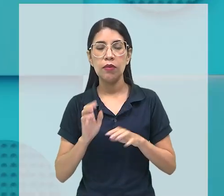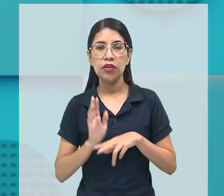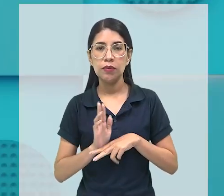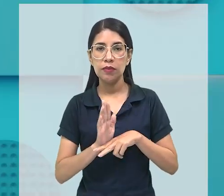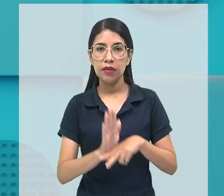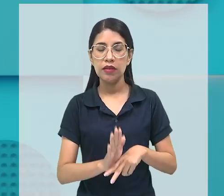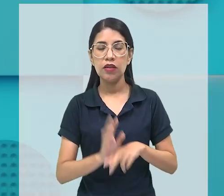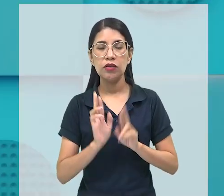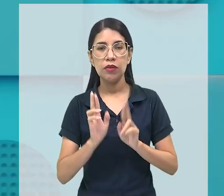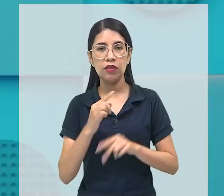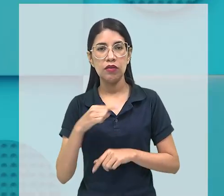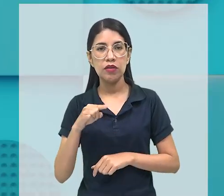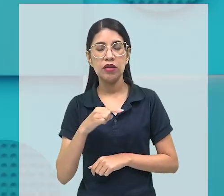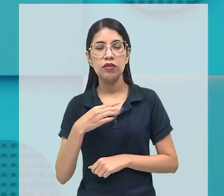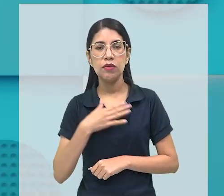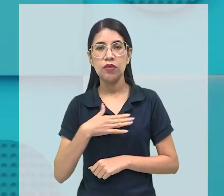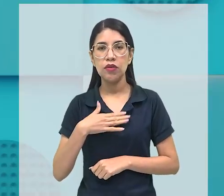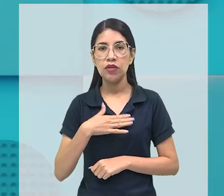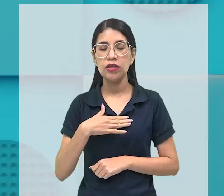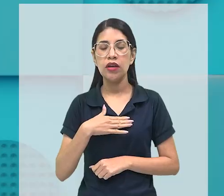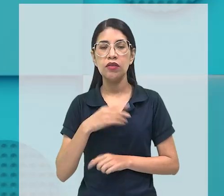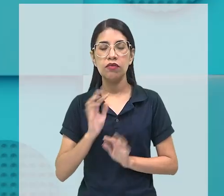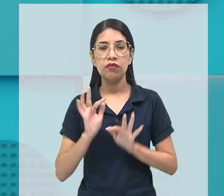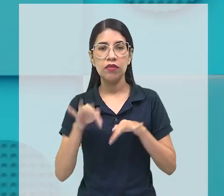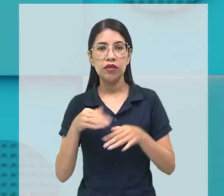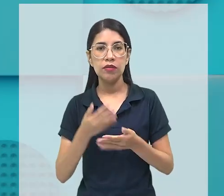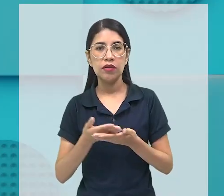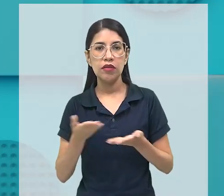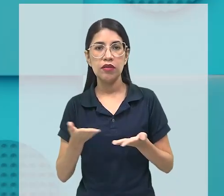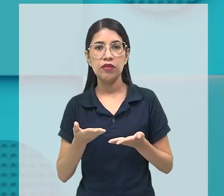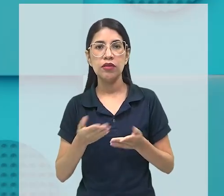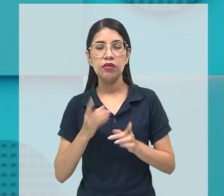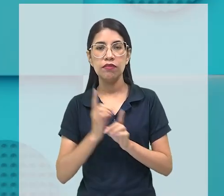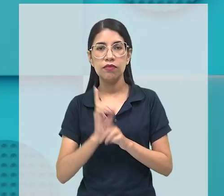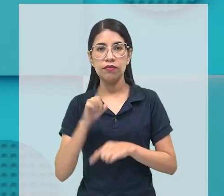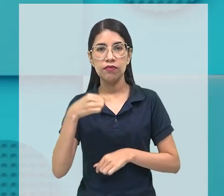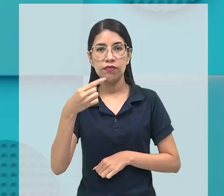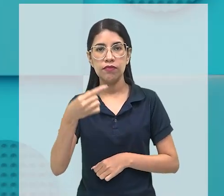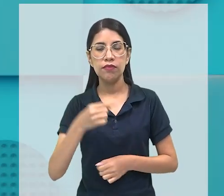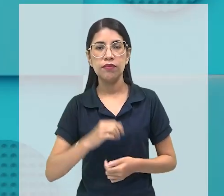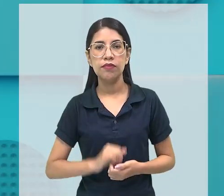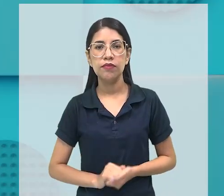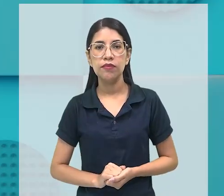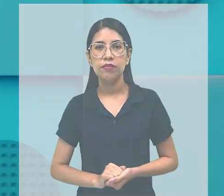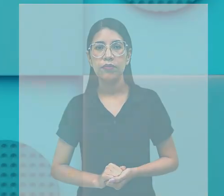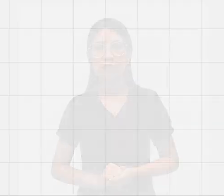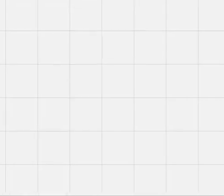socorros. Espero que todos tenham gostado. A gente vai ficando por aqui e até a próxima aula.